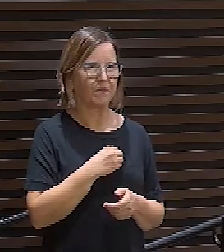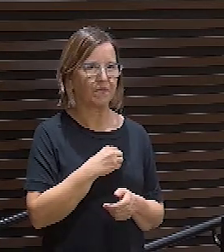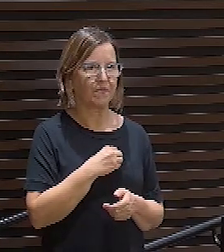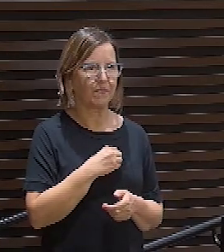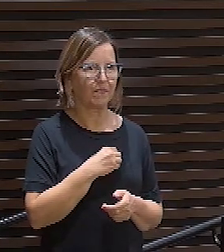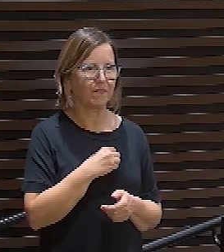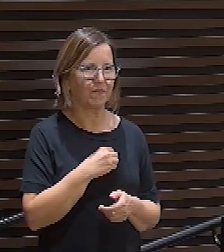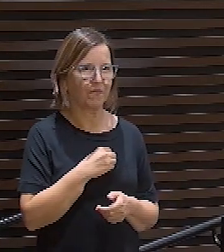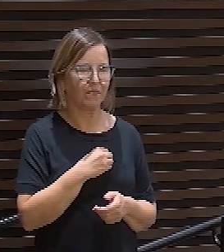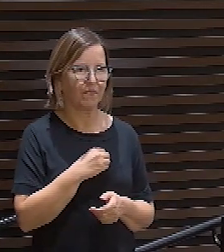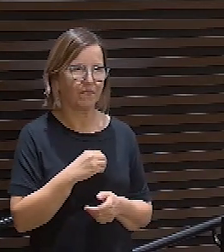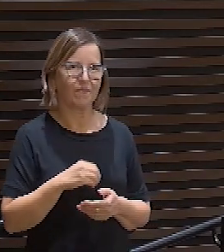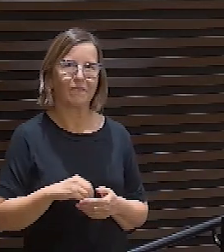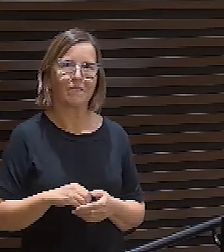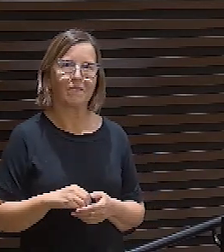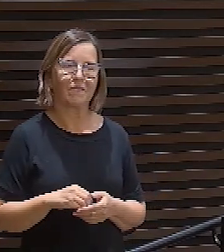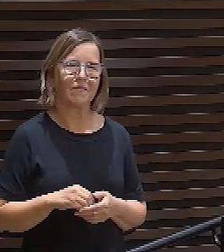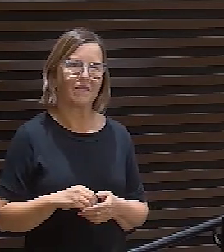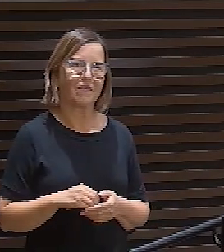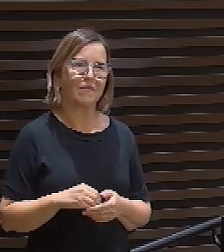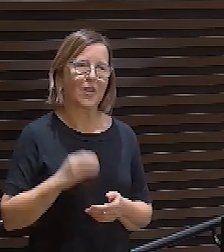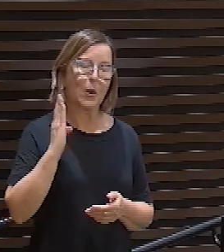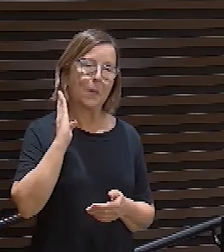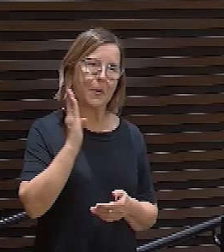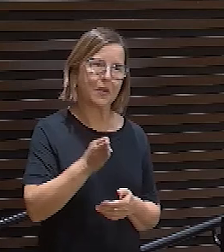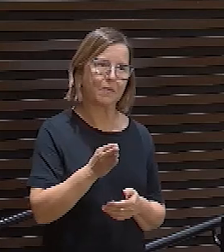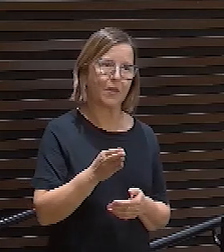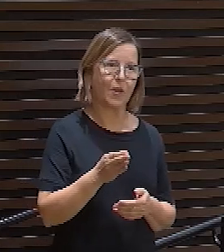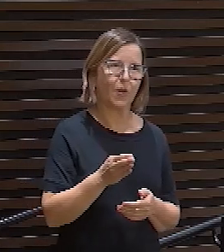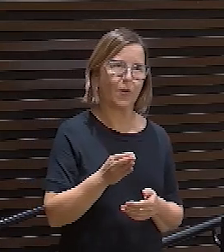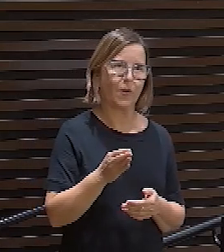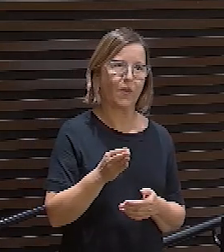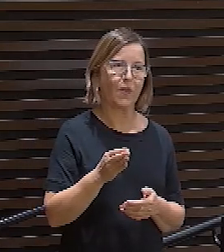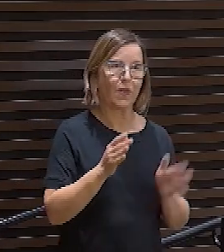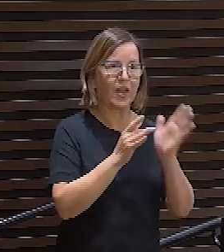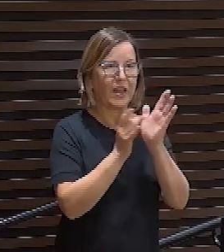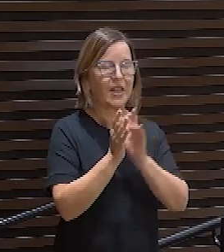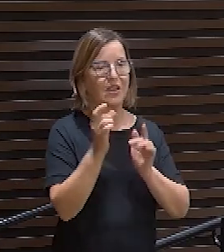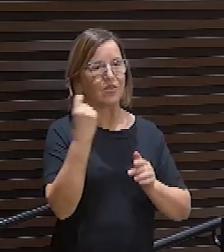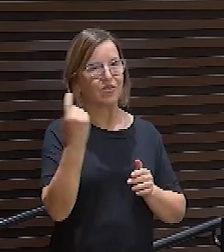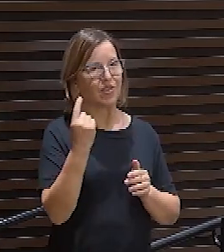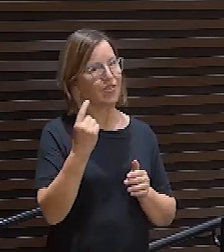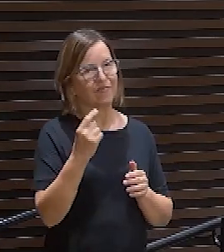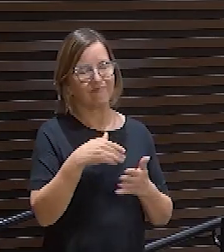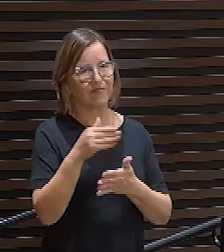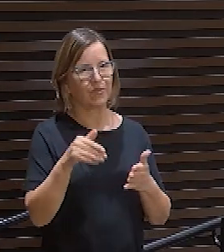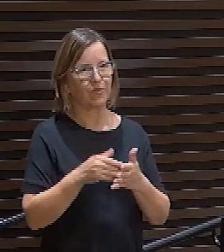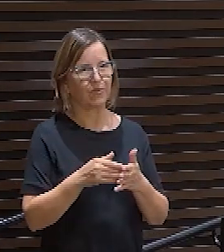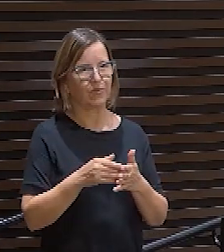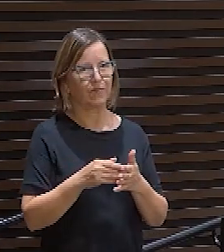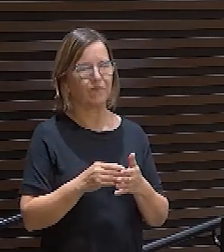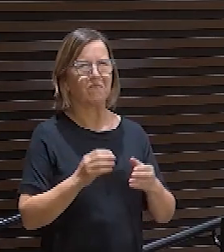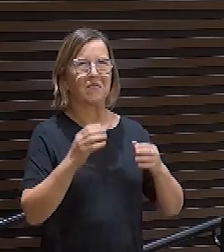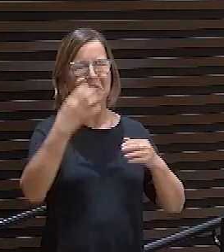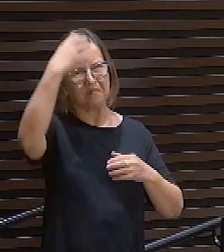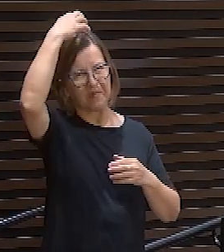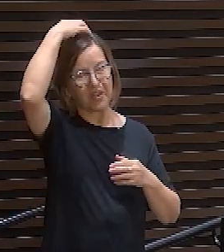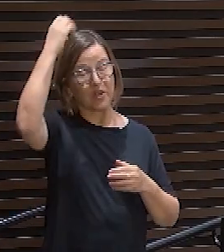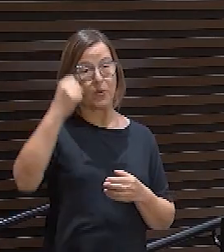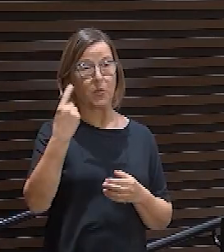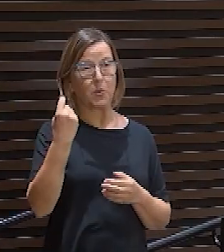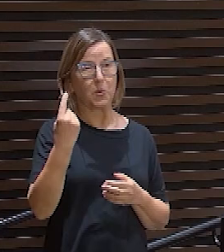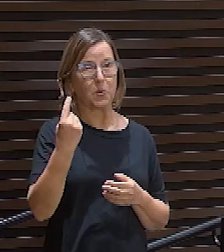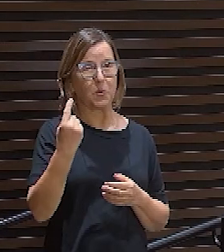central da civilização. Ele sozinho se basta. Ele é majestoso, único,